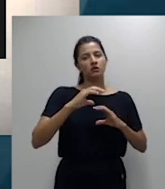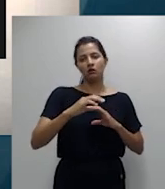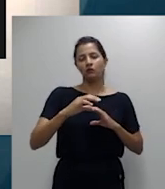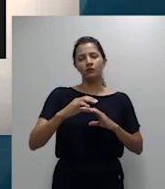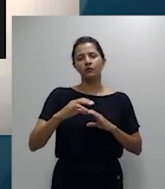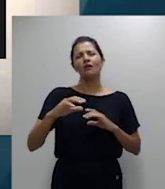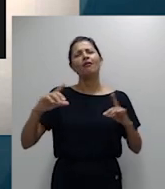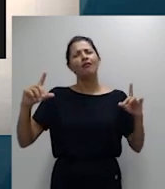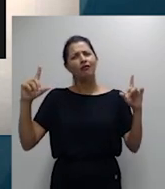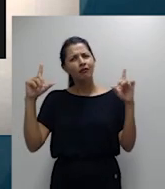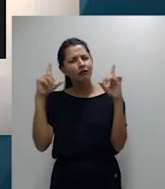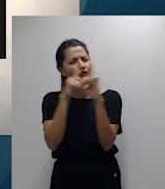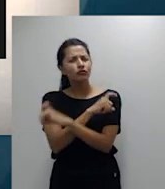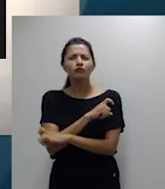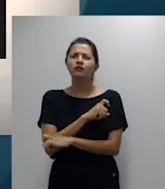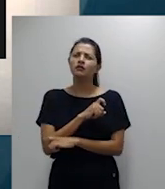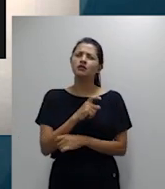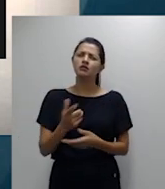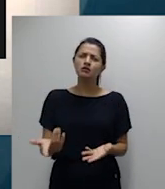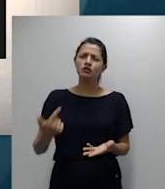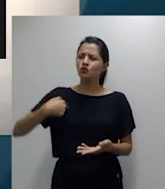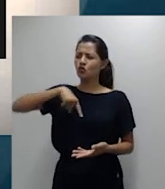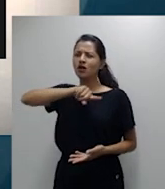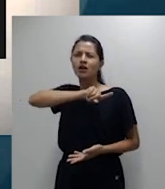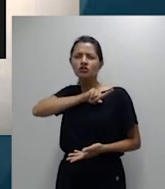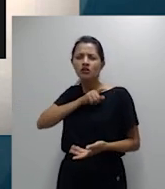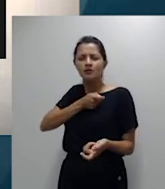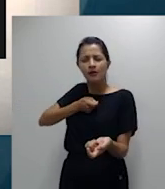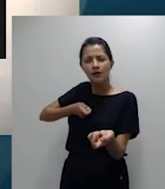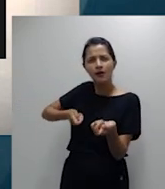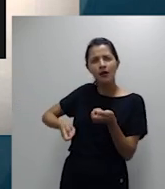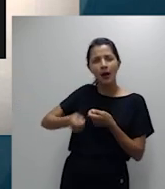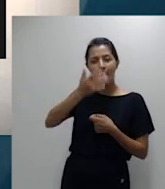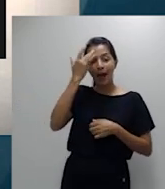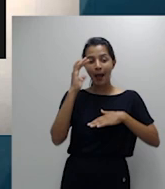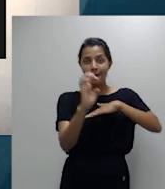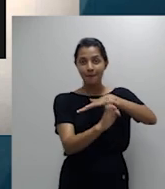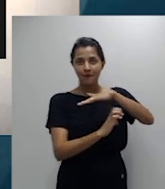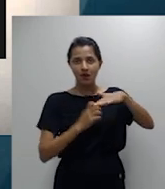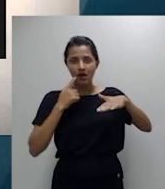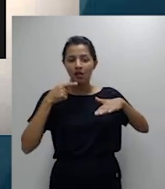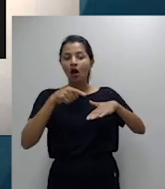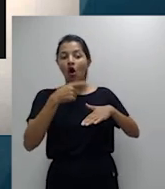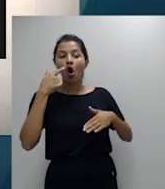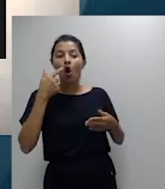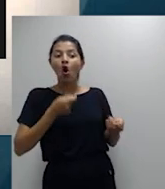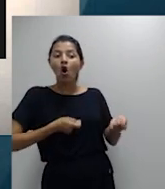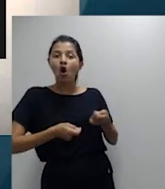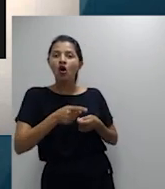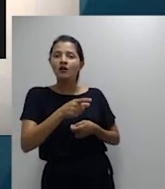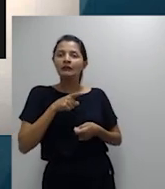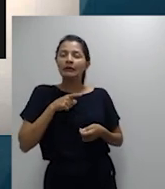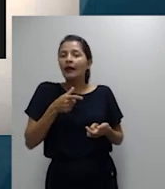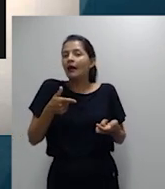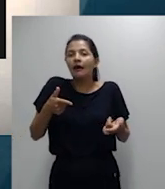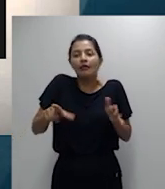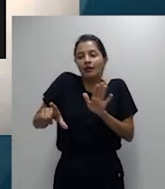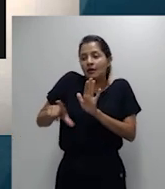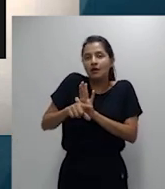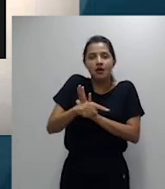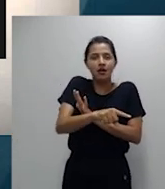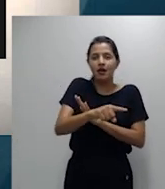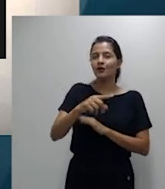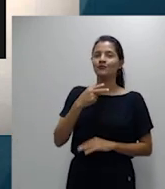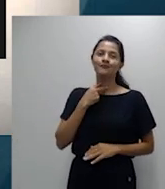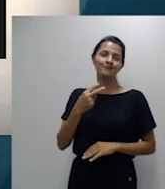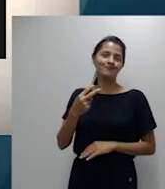muito difícil senhores ministros nós convencemos uma empresa que está impedida legalmente de